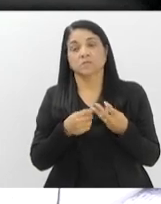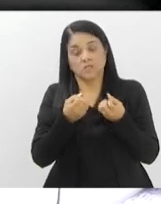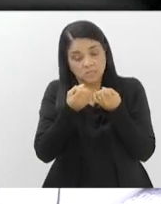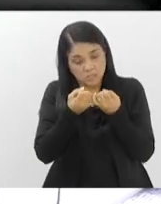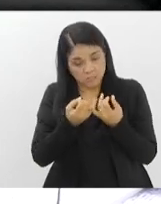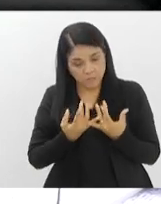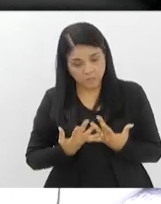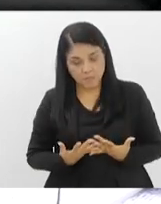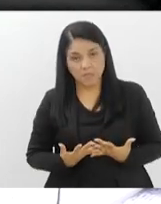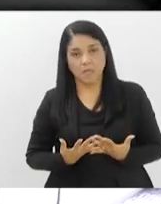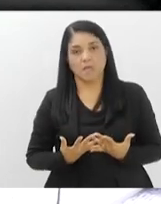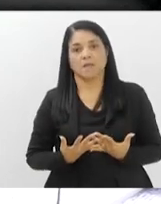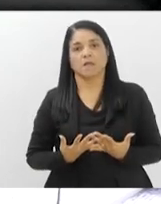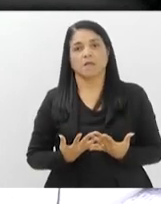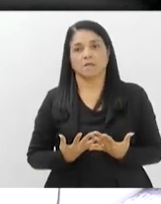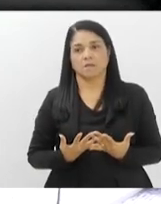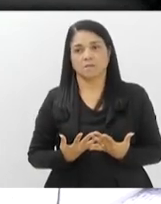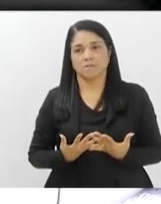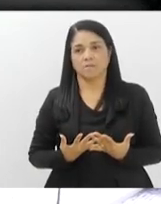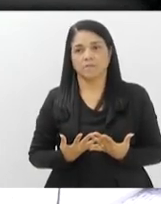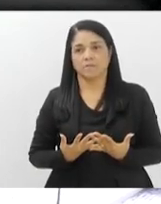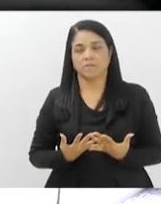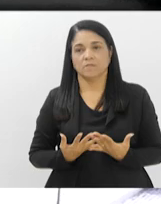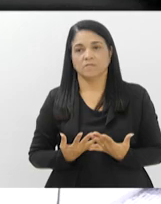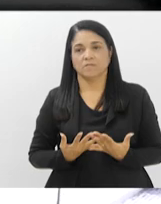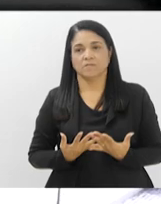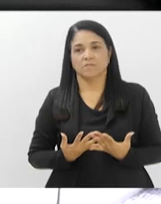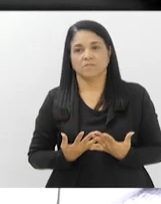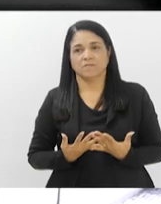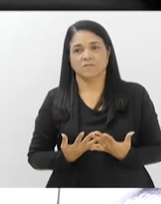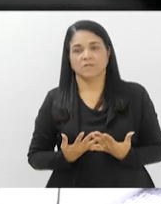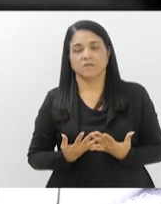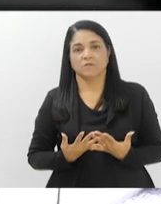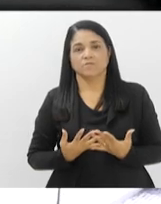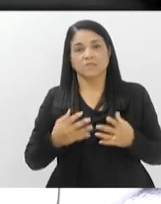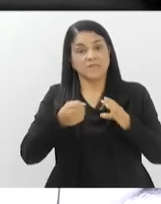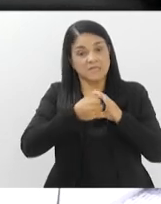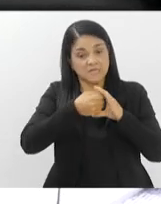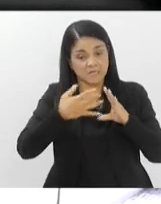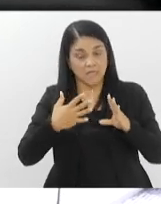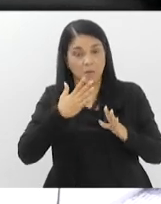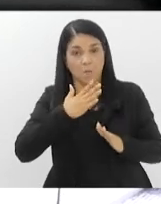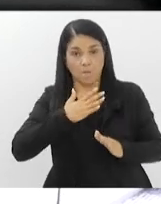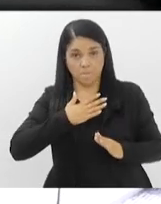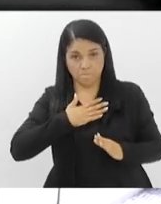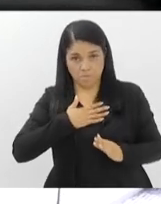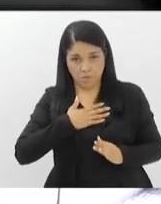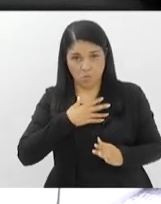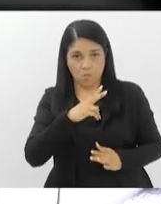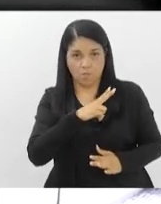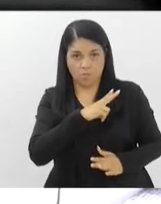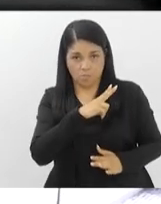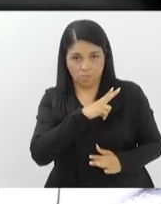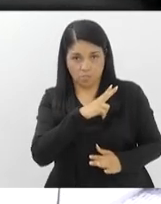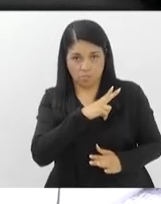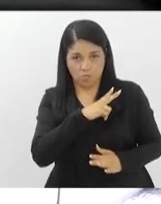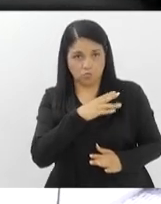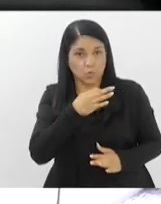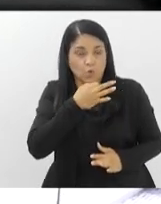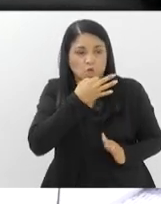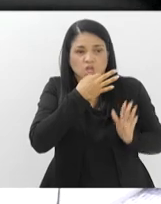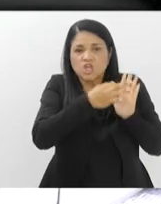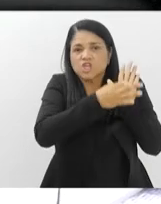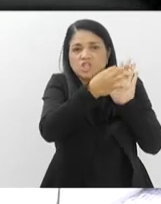aqui, é uma questão de critério meu, unicamente meu, não estou fazendo crítica a